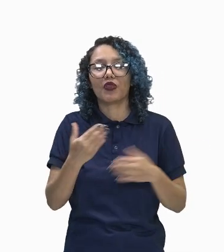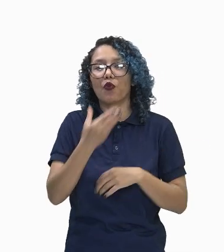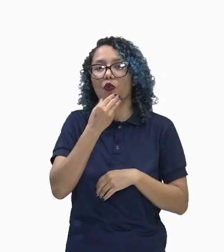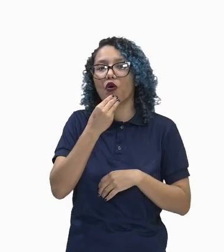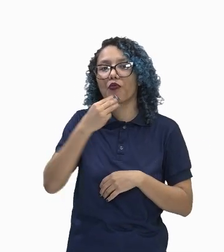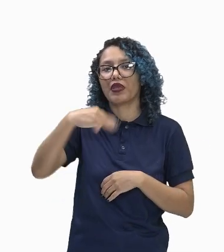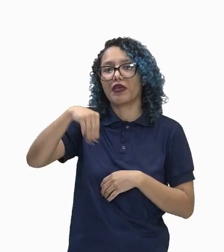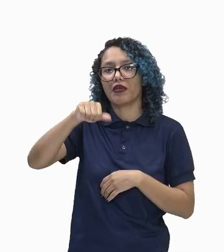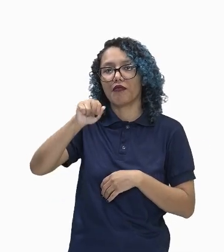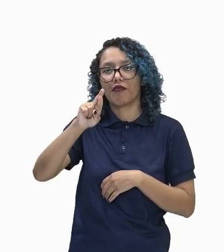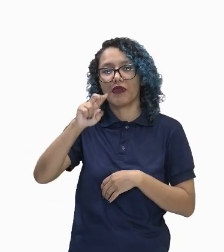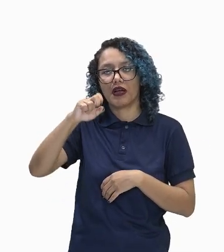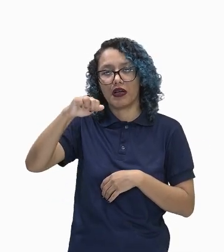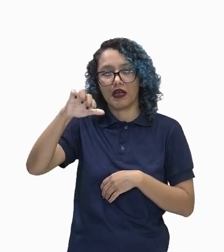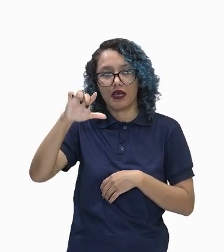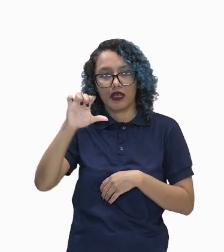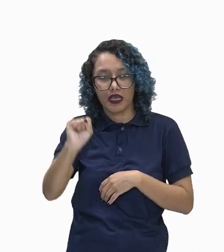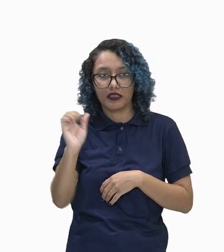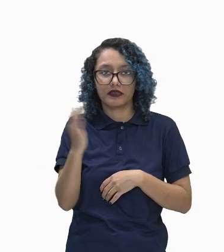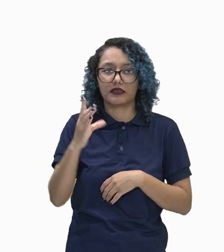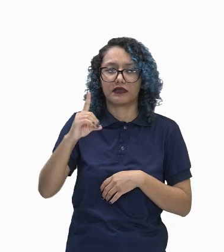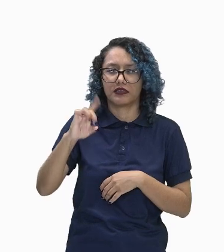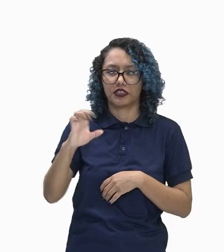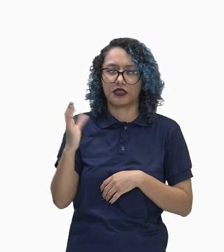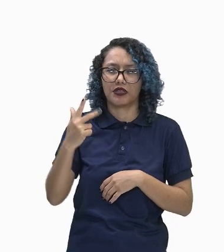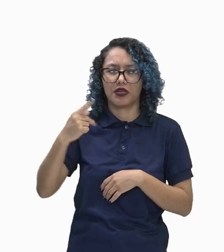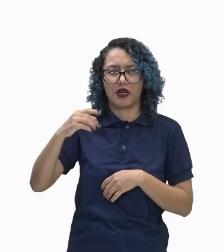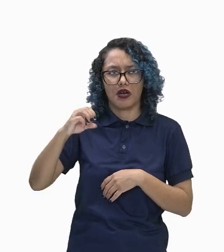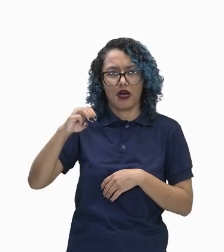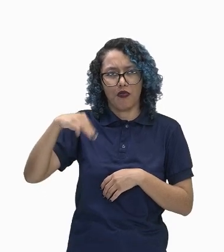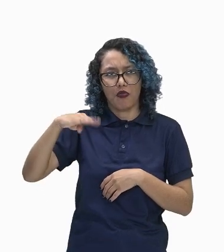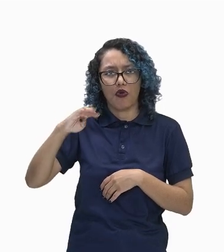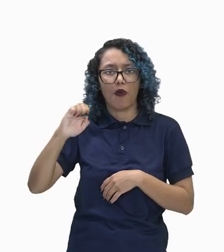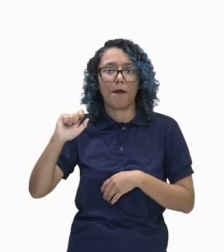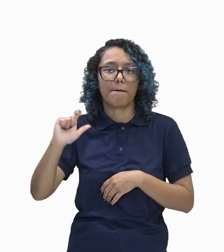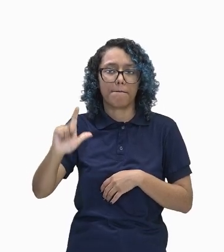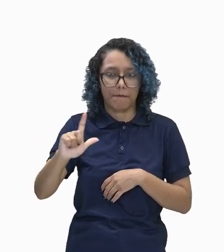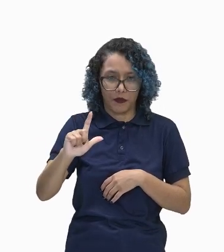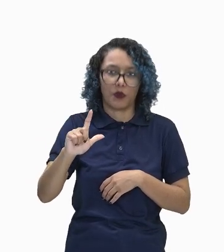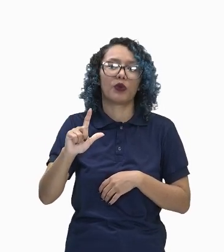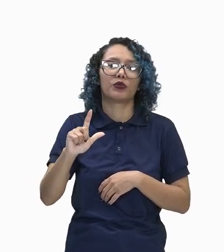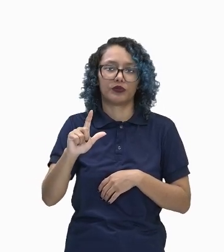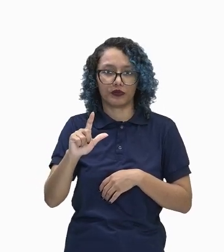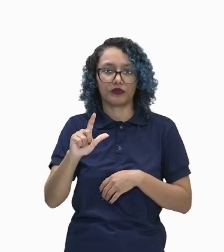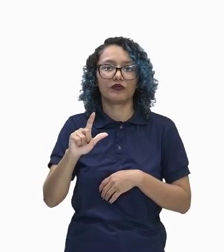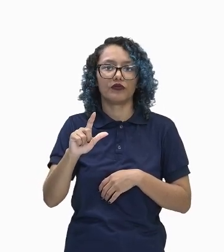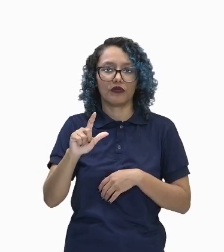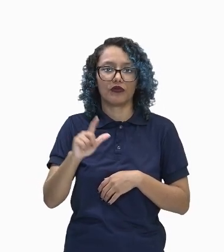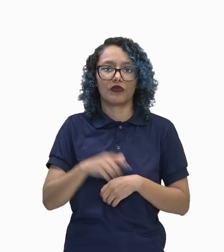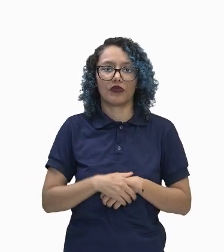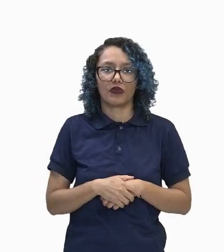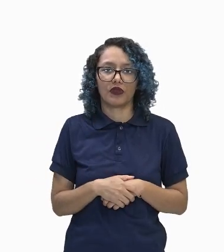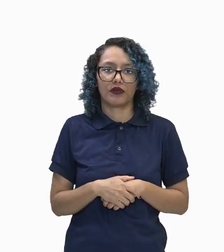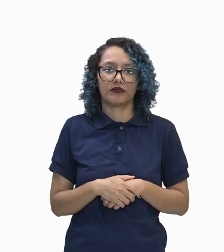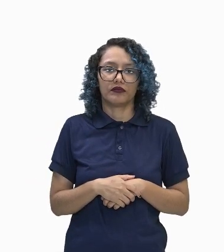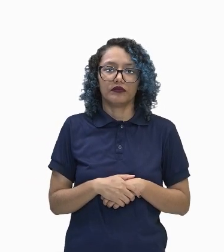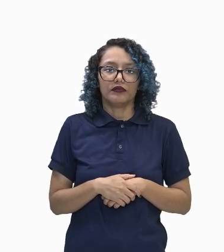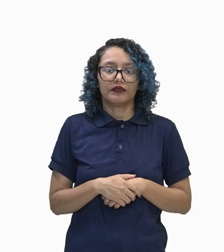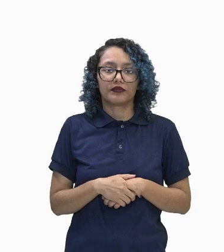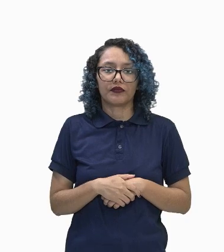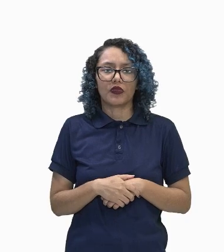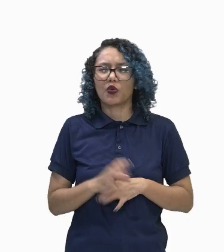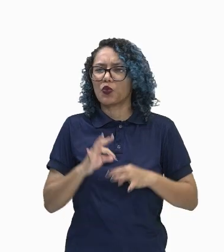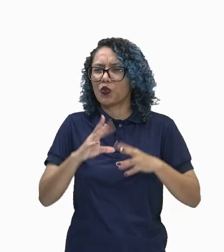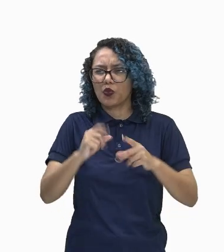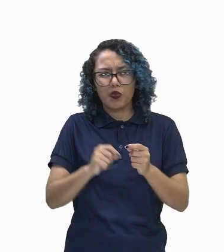Pombal. Então, em consequência de tudo isso que ele fez, extinguindo as capitanias